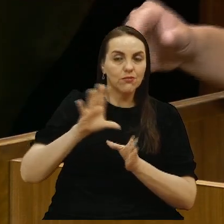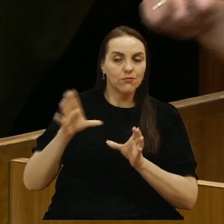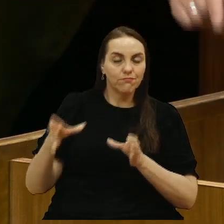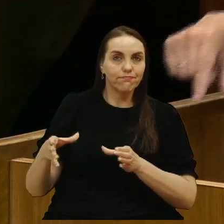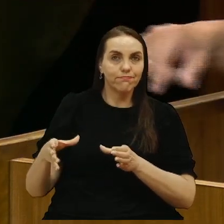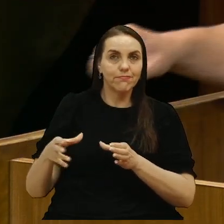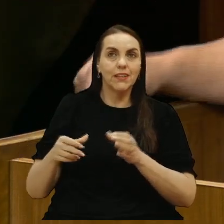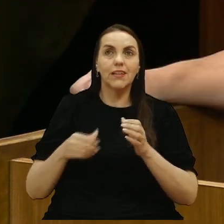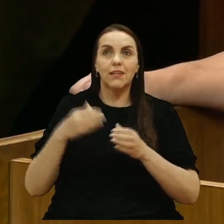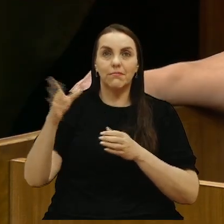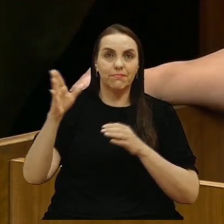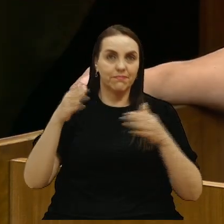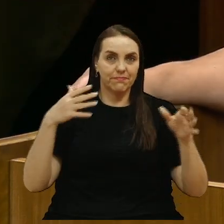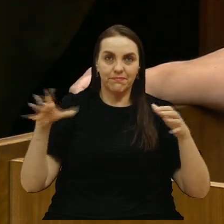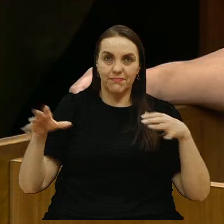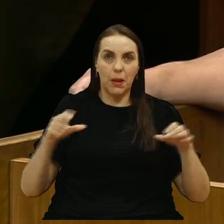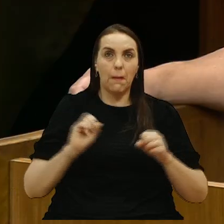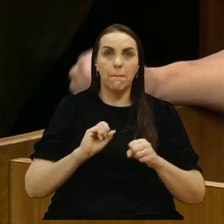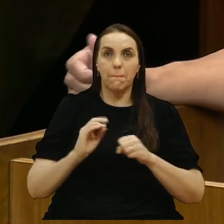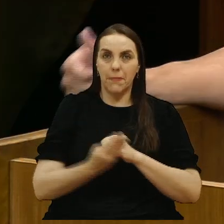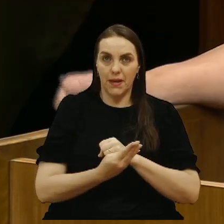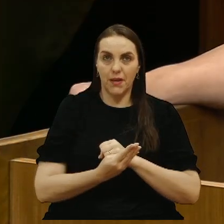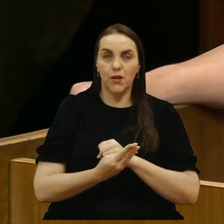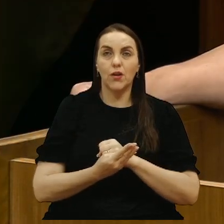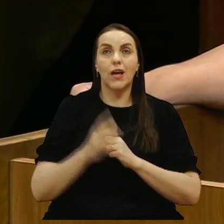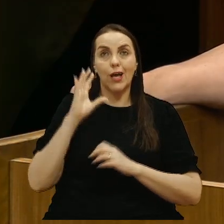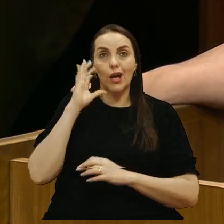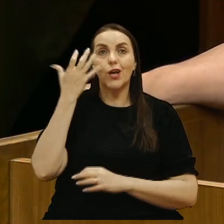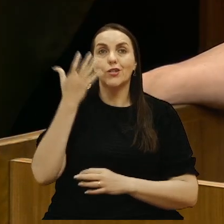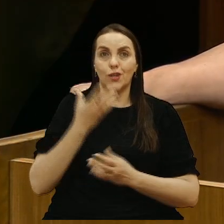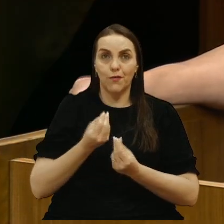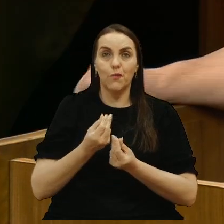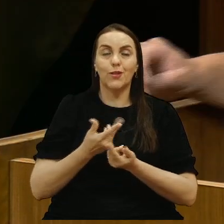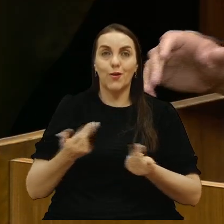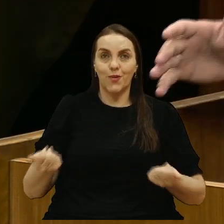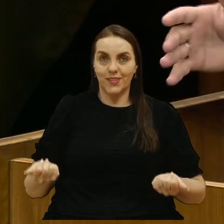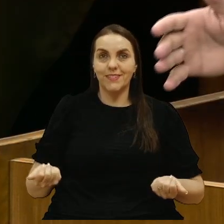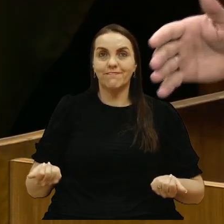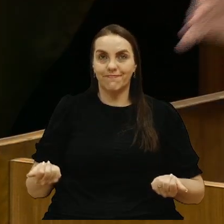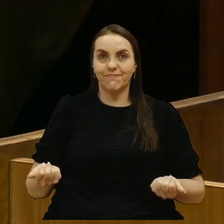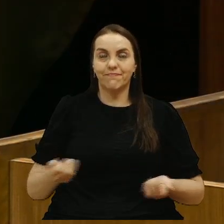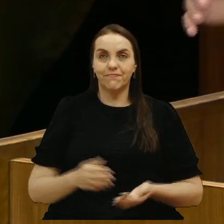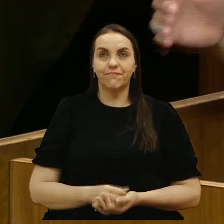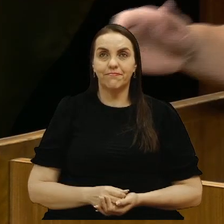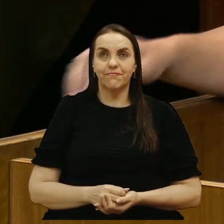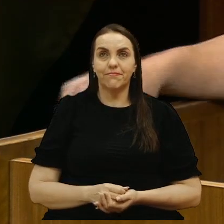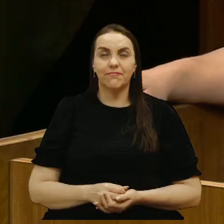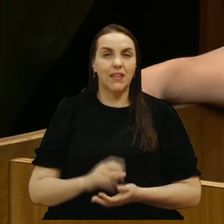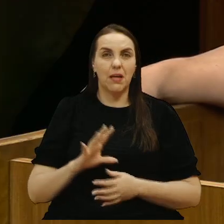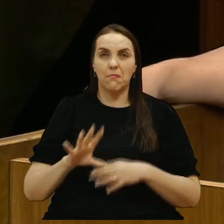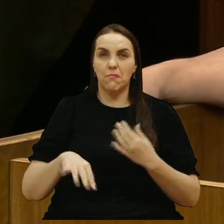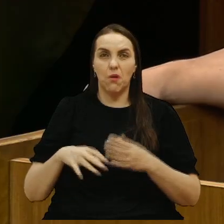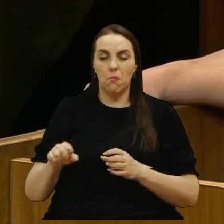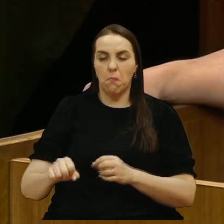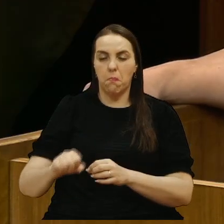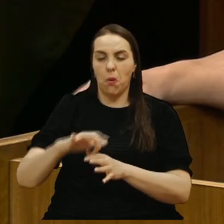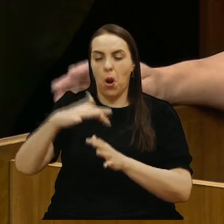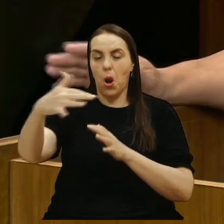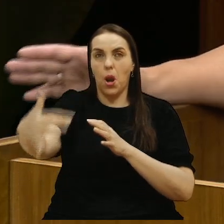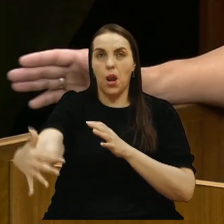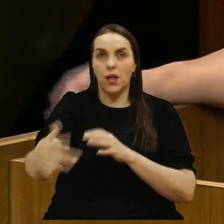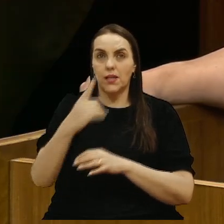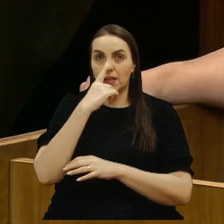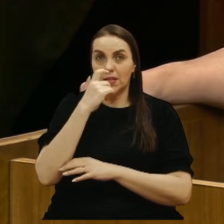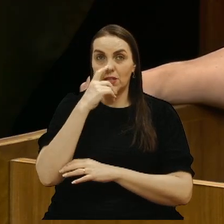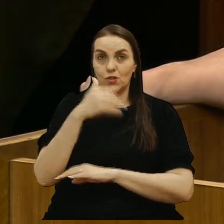nos bairros, esses amarelos que hoje são, resolveriam muitas coisas. Aquelas amontoado de lixo no meio da rua,